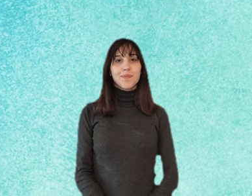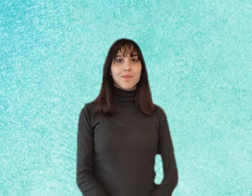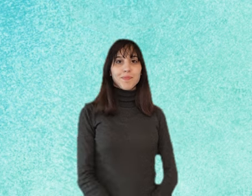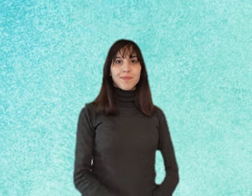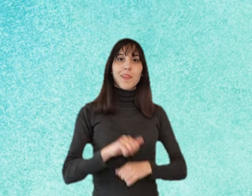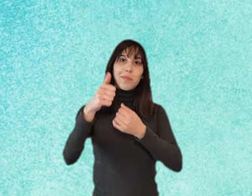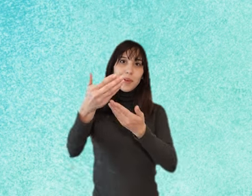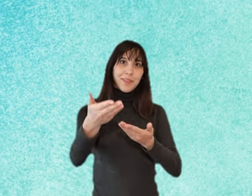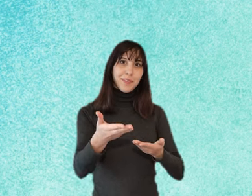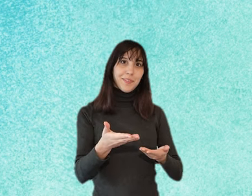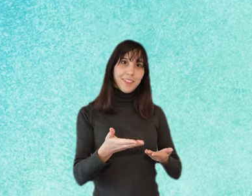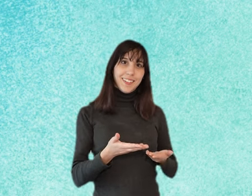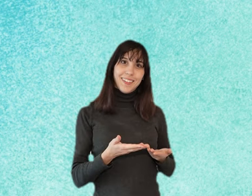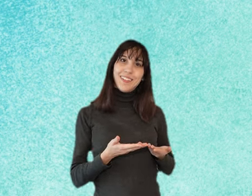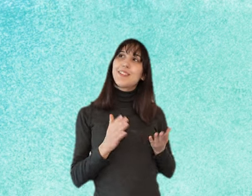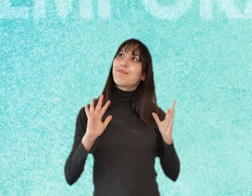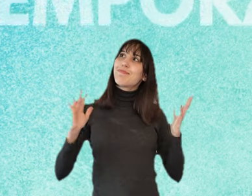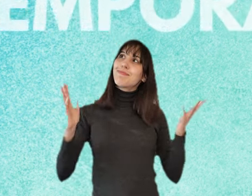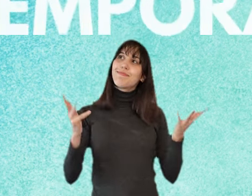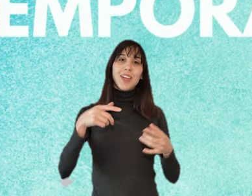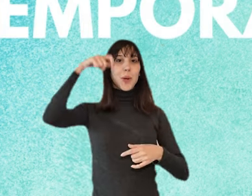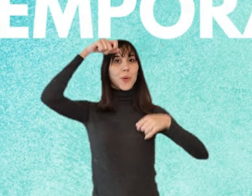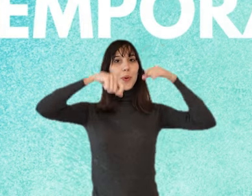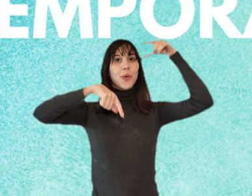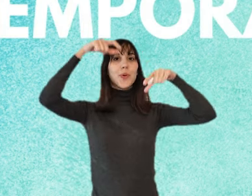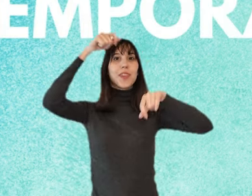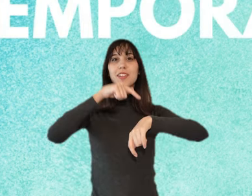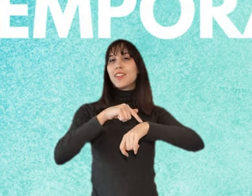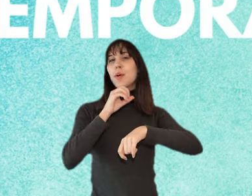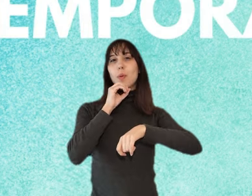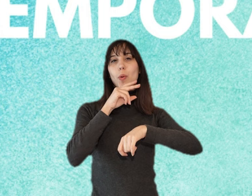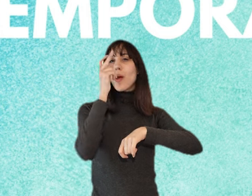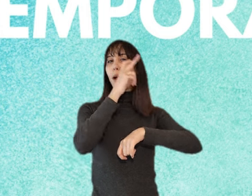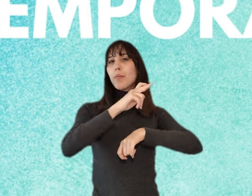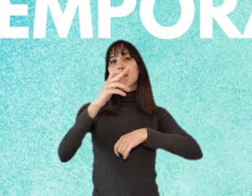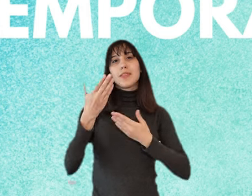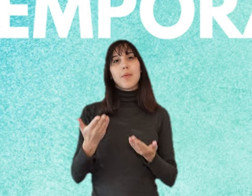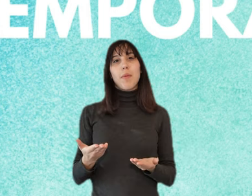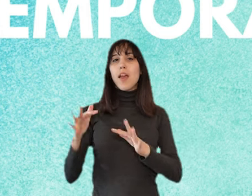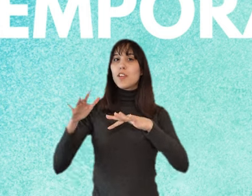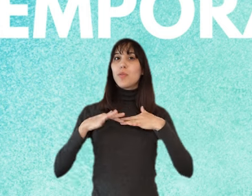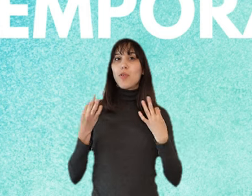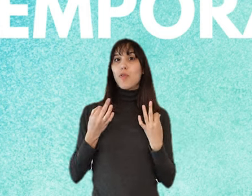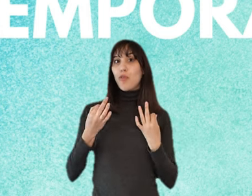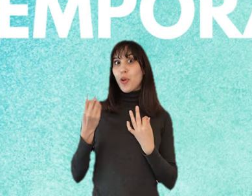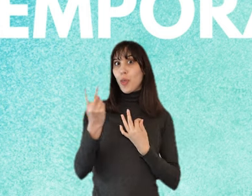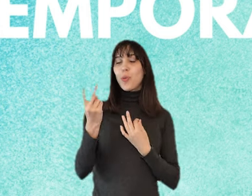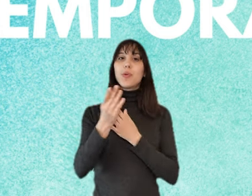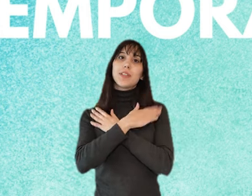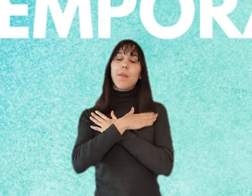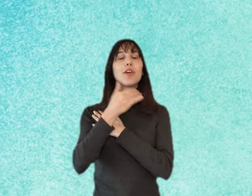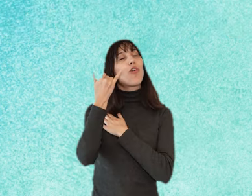damos as boas-vindas ao nosso universo das gotas intemporais onde a inspiração nasceu de uma simples conversa entre amigas ao